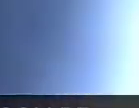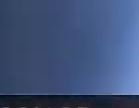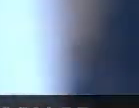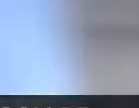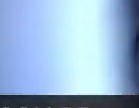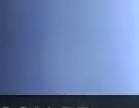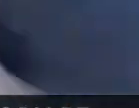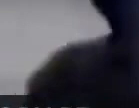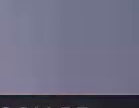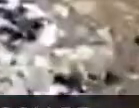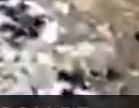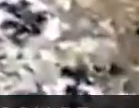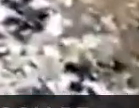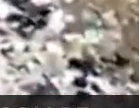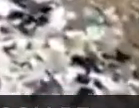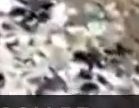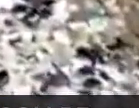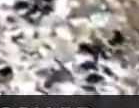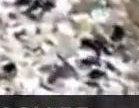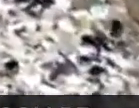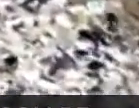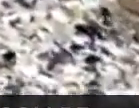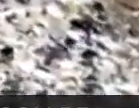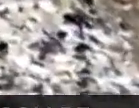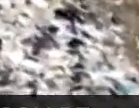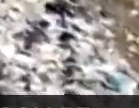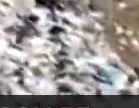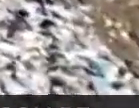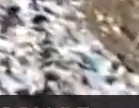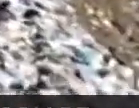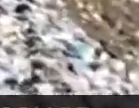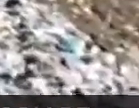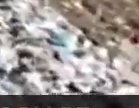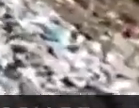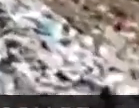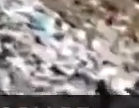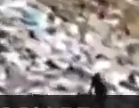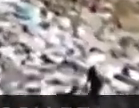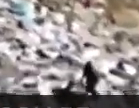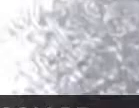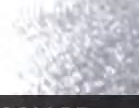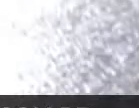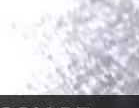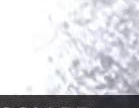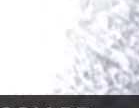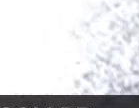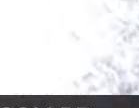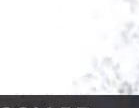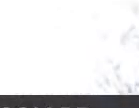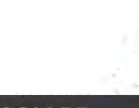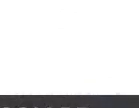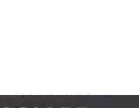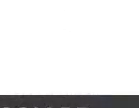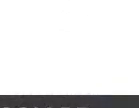não pode, por quê? São alguns produtos que podem, inclusive, trazer contaminação para